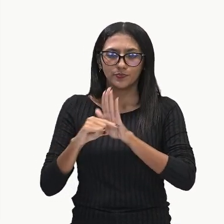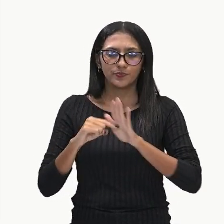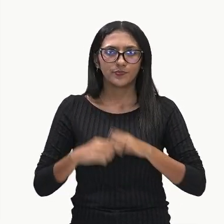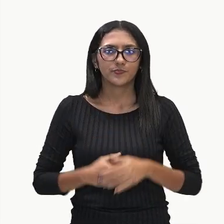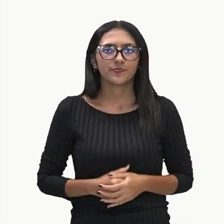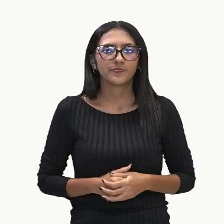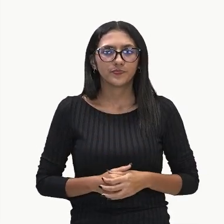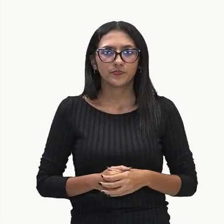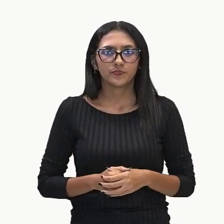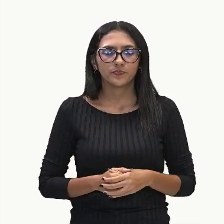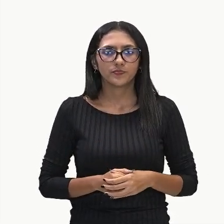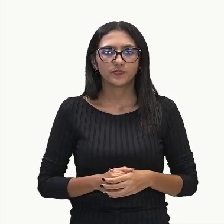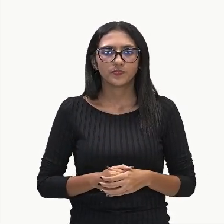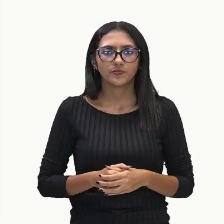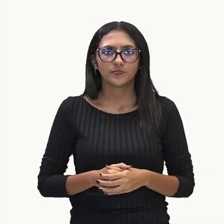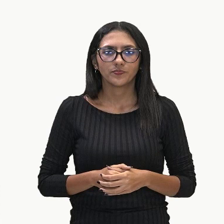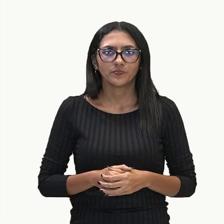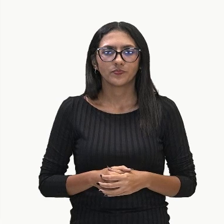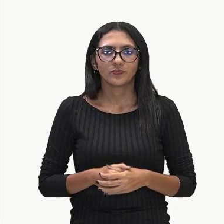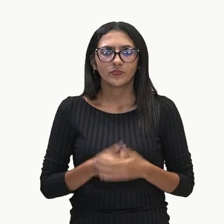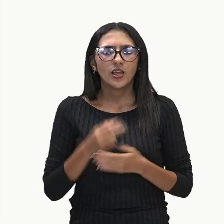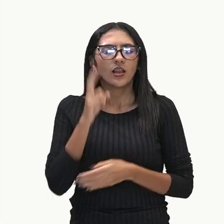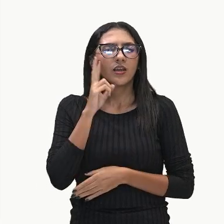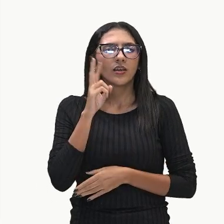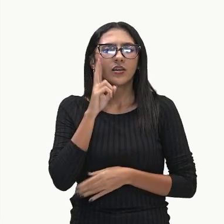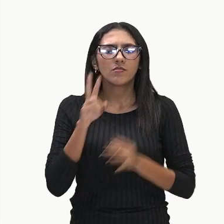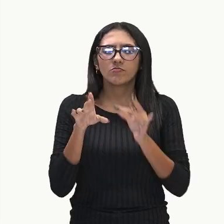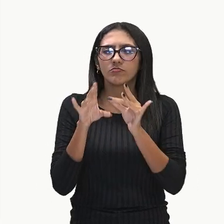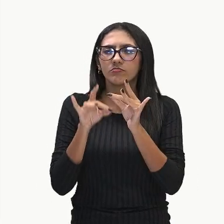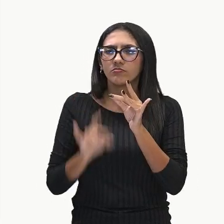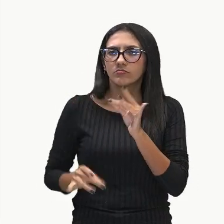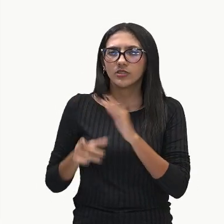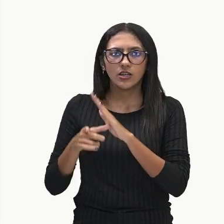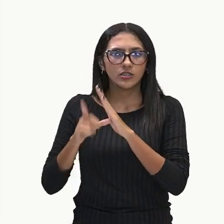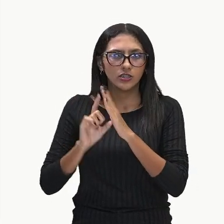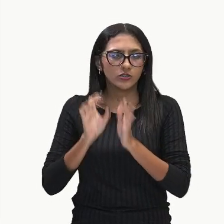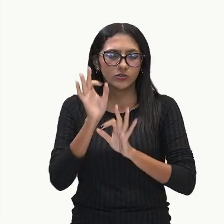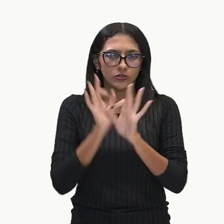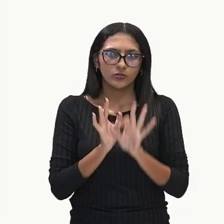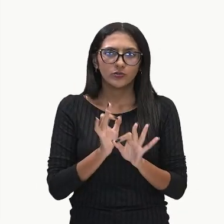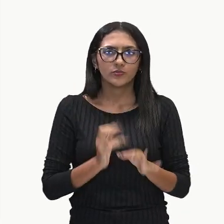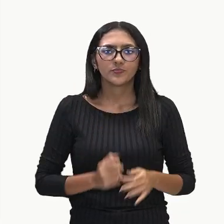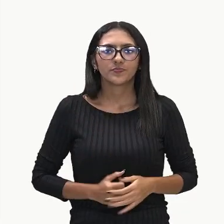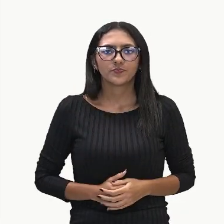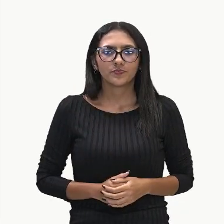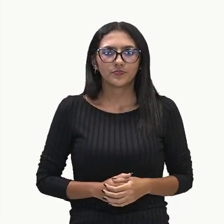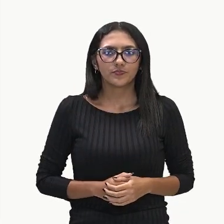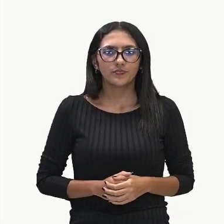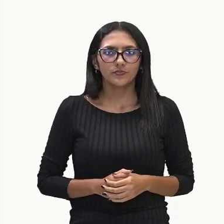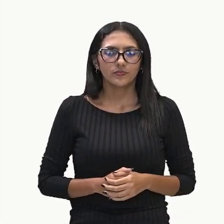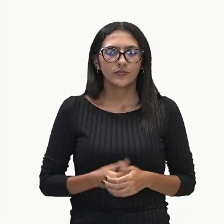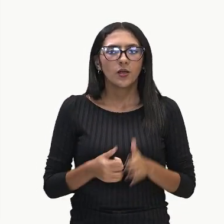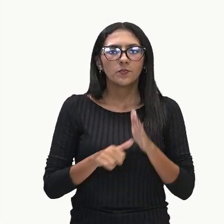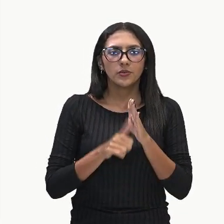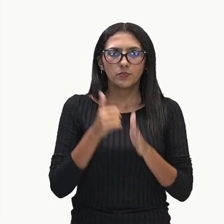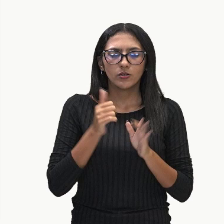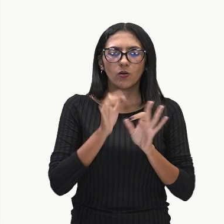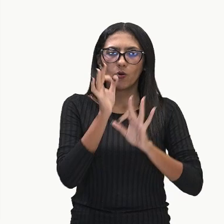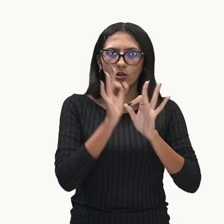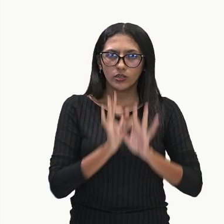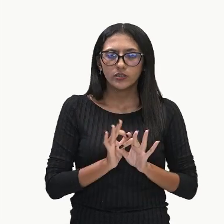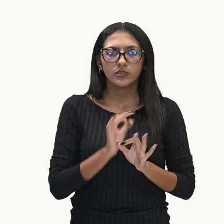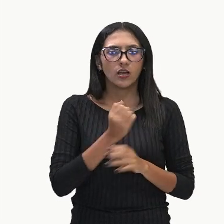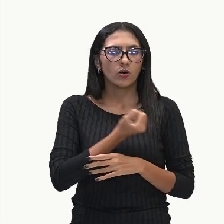agora à resolução, quais são as etapas, não é, que a formam? Primeiro, fatorar o fator comum.